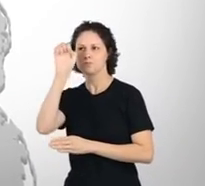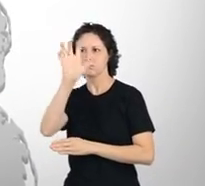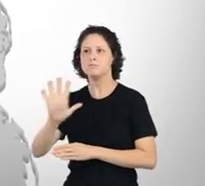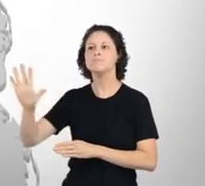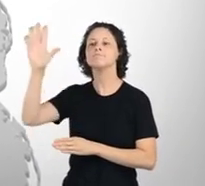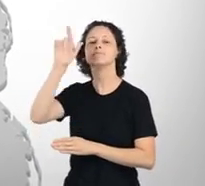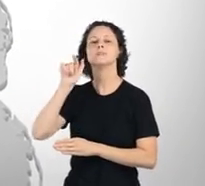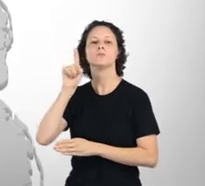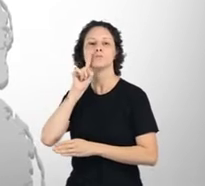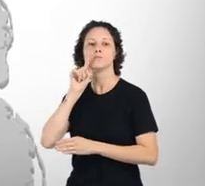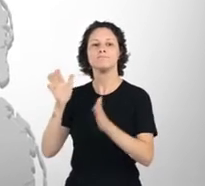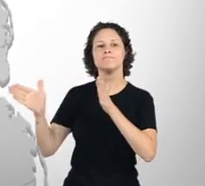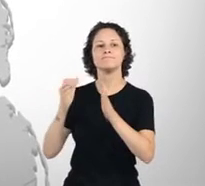em